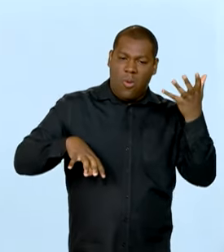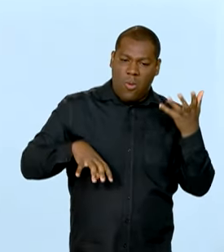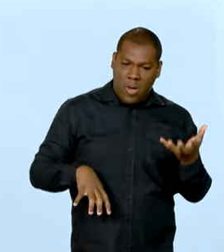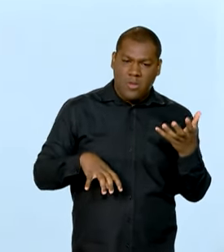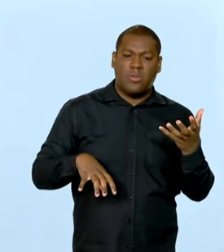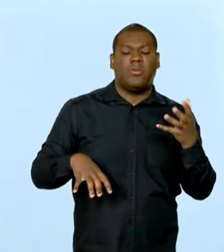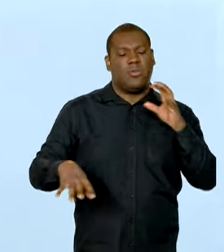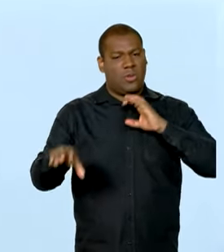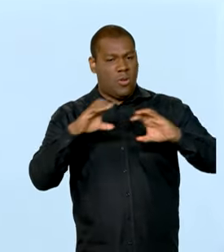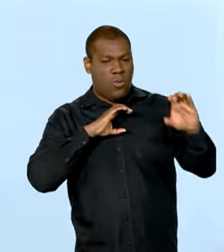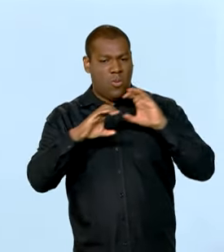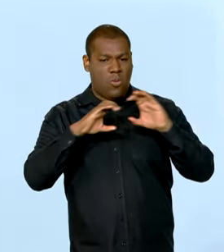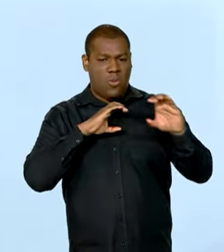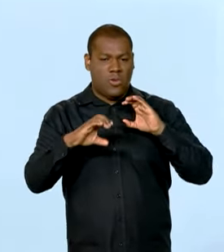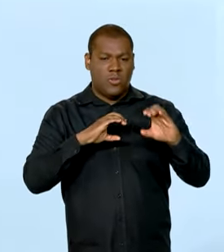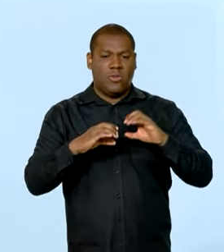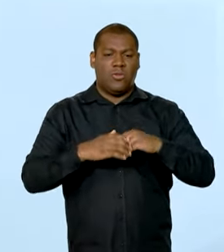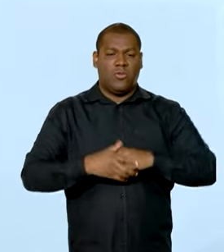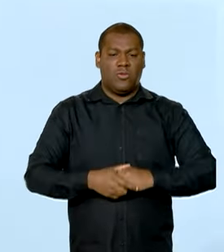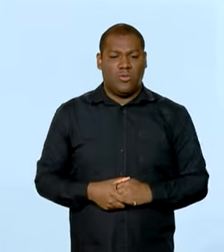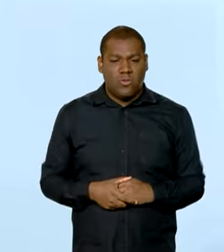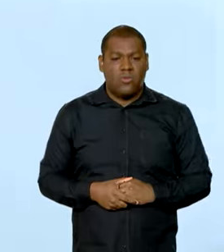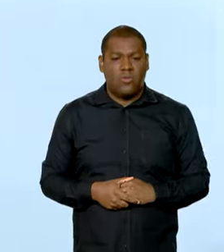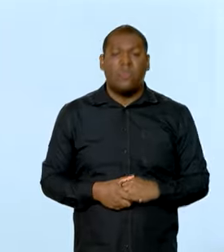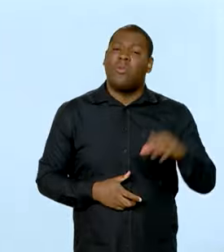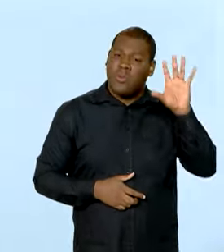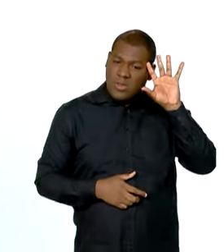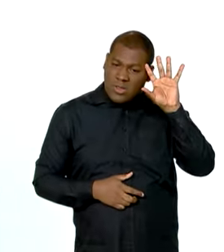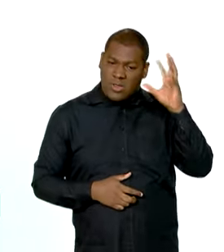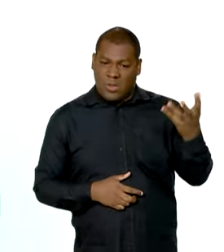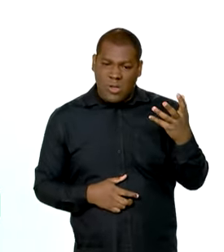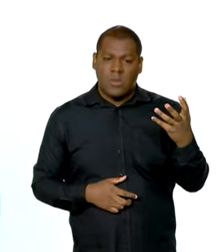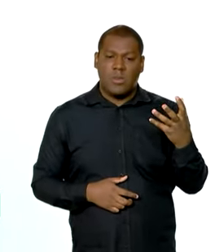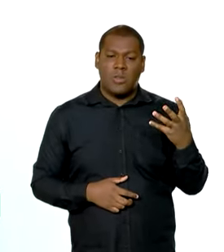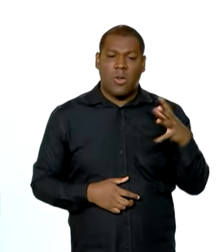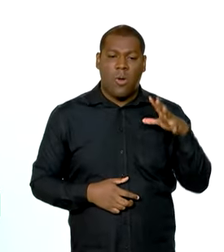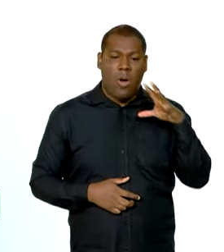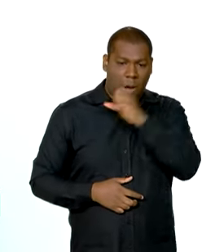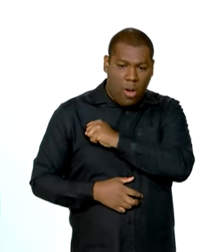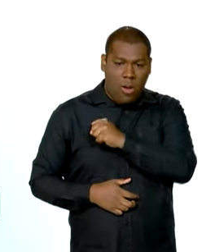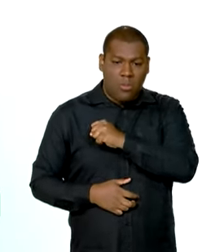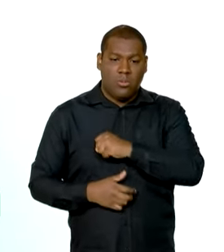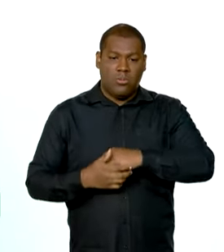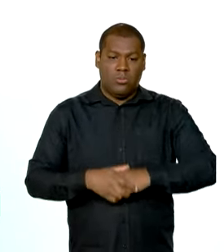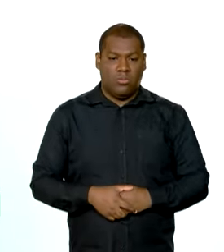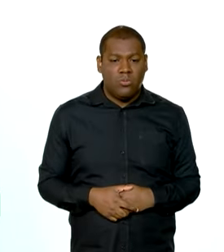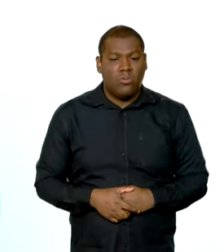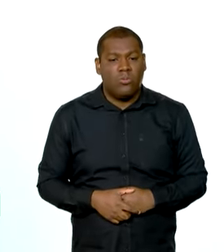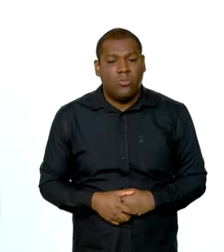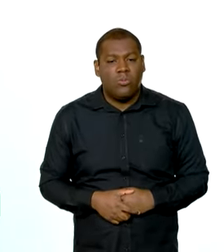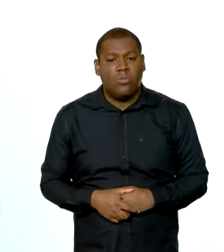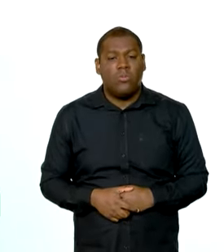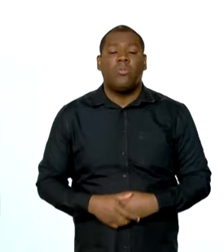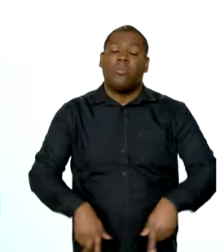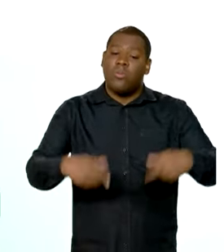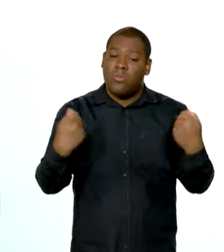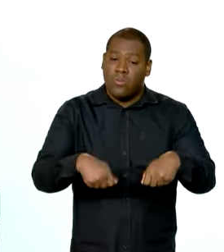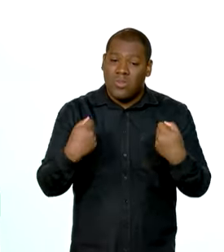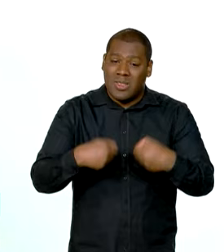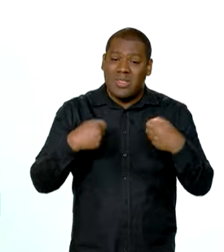e a resposta será dura, firme e efetiva, como foi na pandemia. Há, de fato, uma exigência de